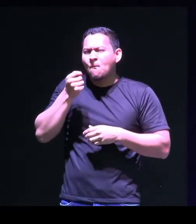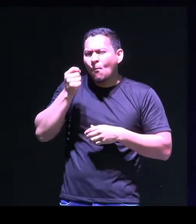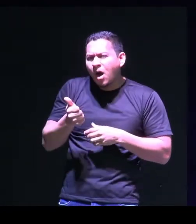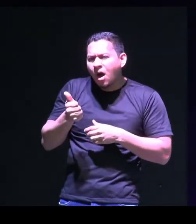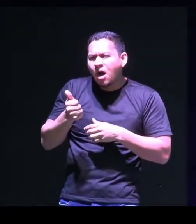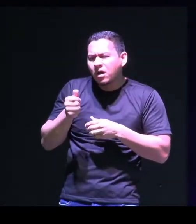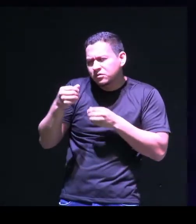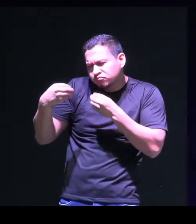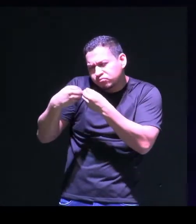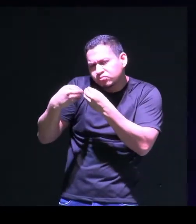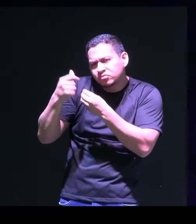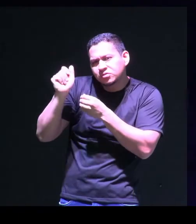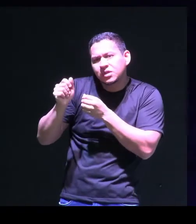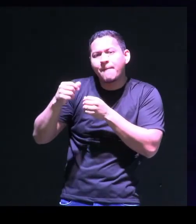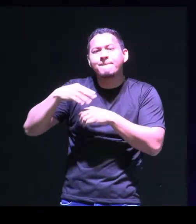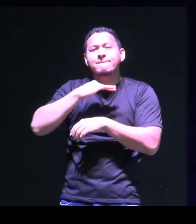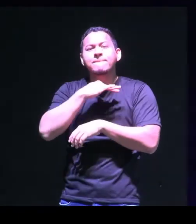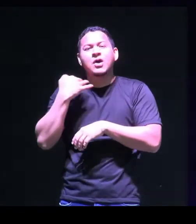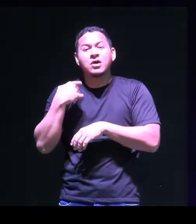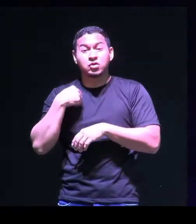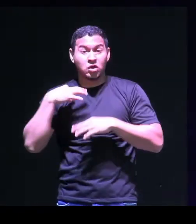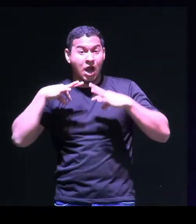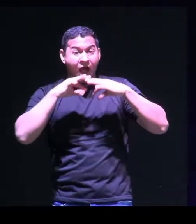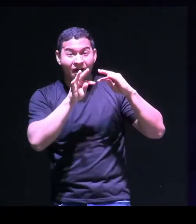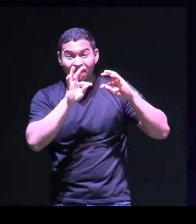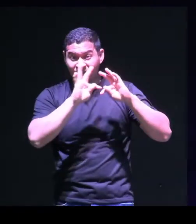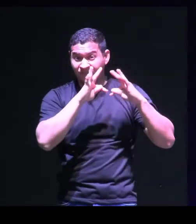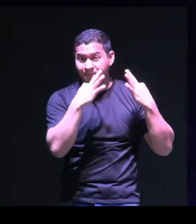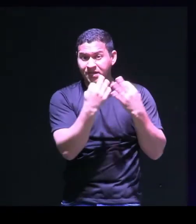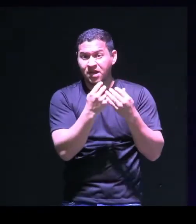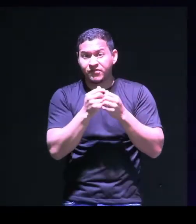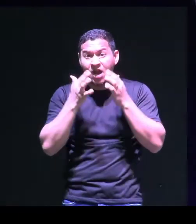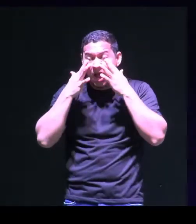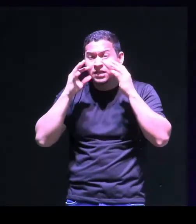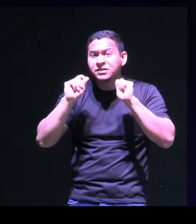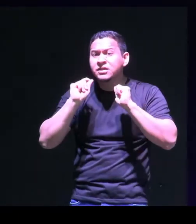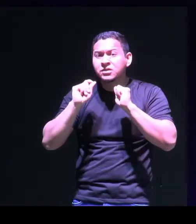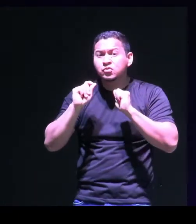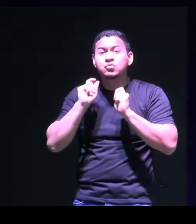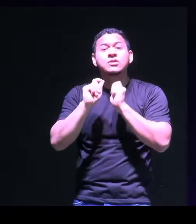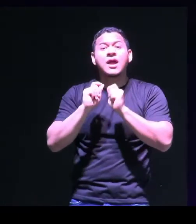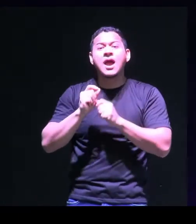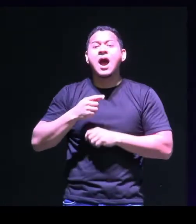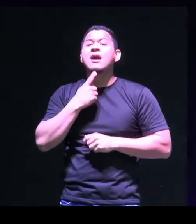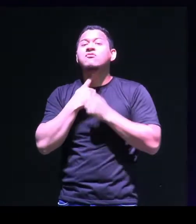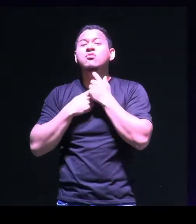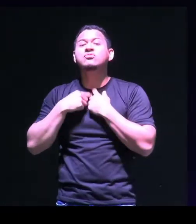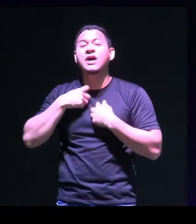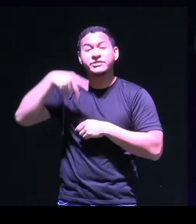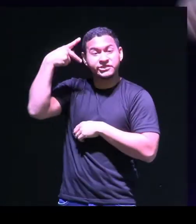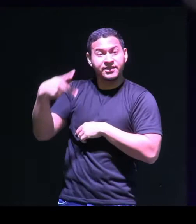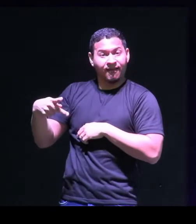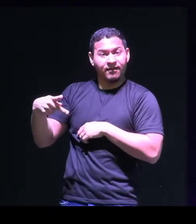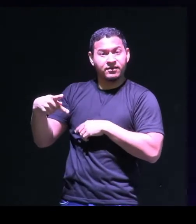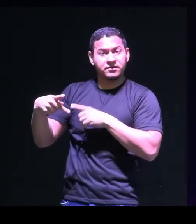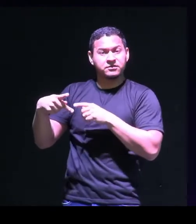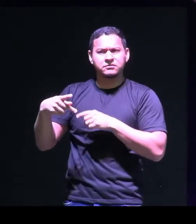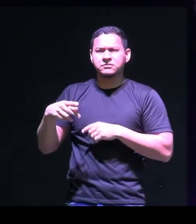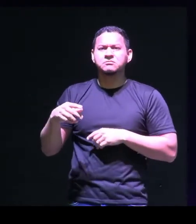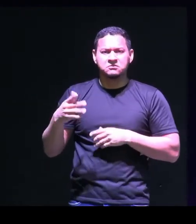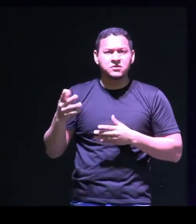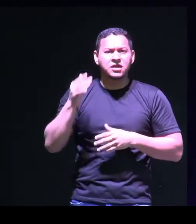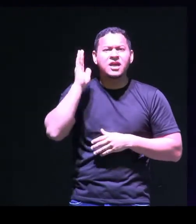esposa, ficam atentos para os últimos desejos dele. Ah, esse aqui é o último desejo do meu pai, eu vou realizar. Quem já viu